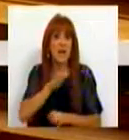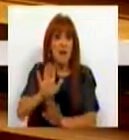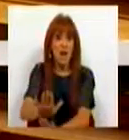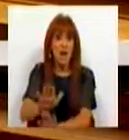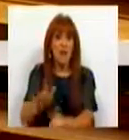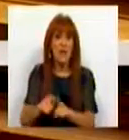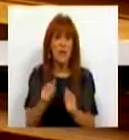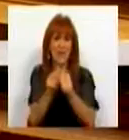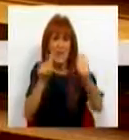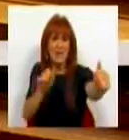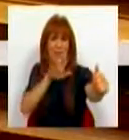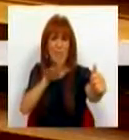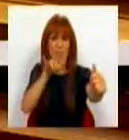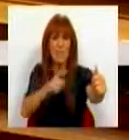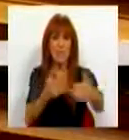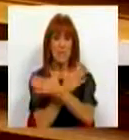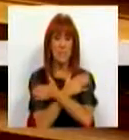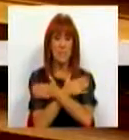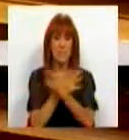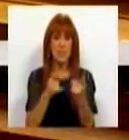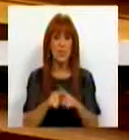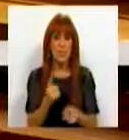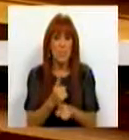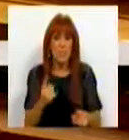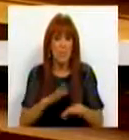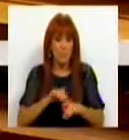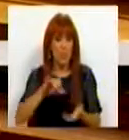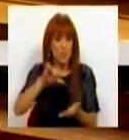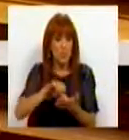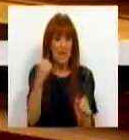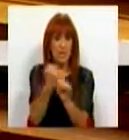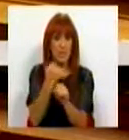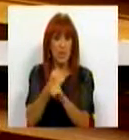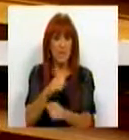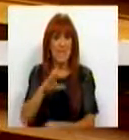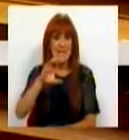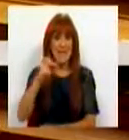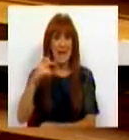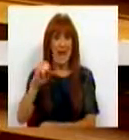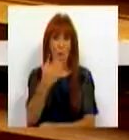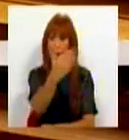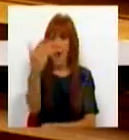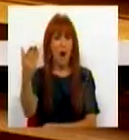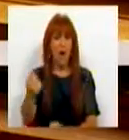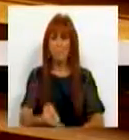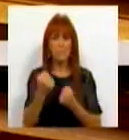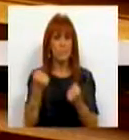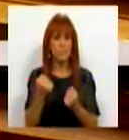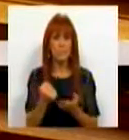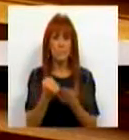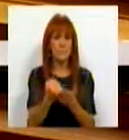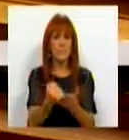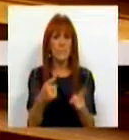residenciais, distantes da família e amigos, uma vez que os centros de atividades ocupacionais existentes não conseguem